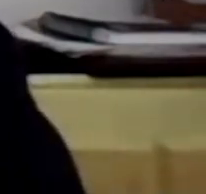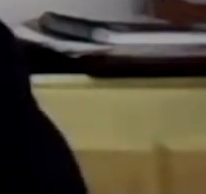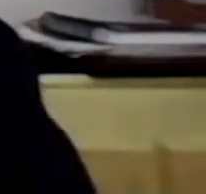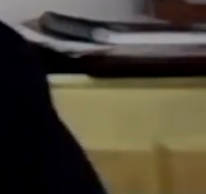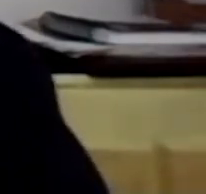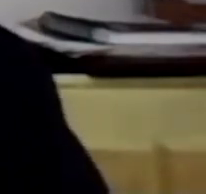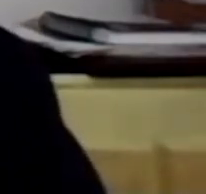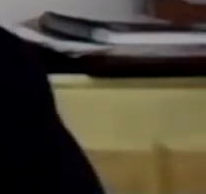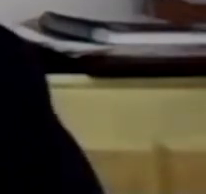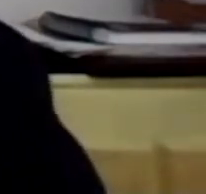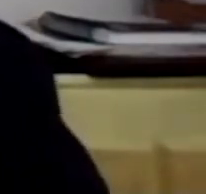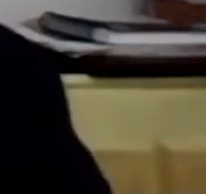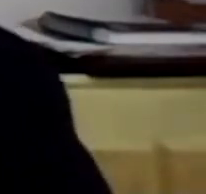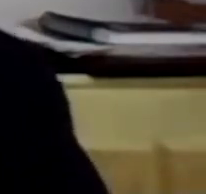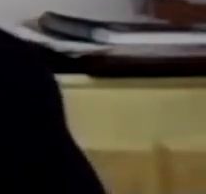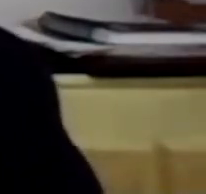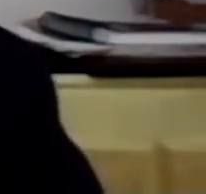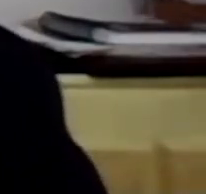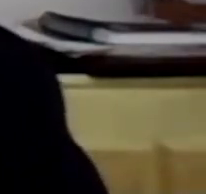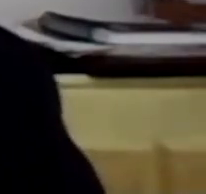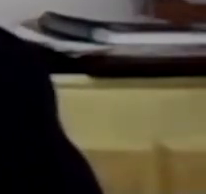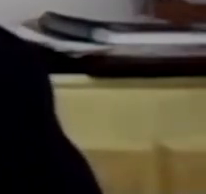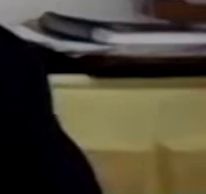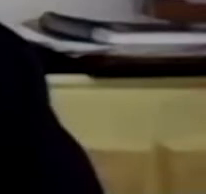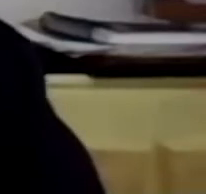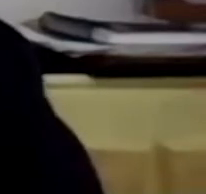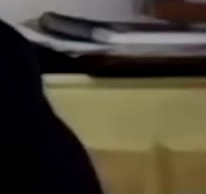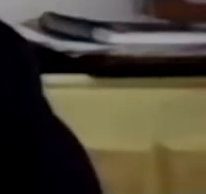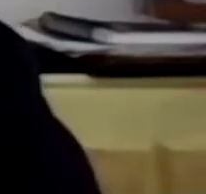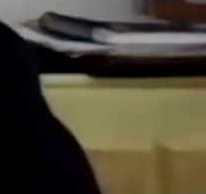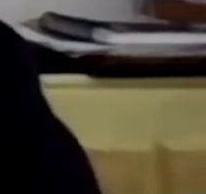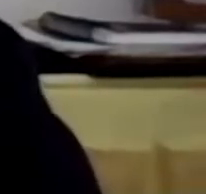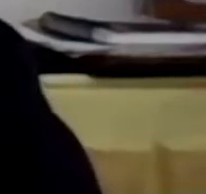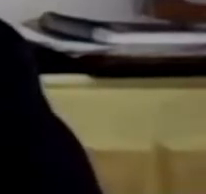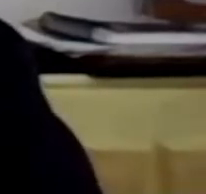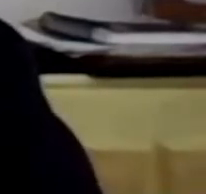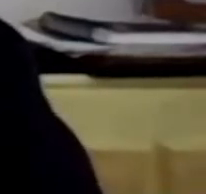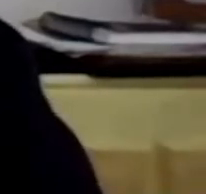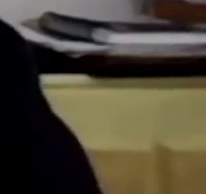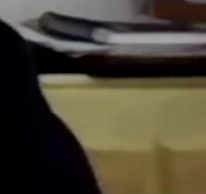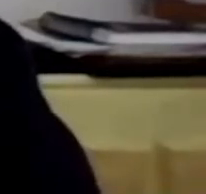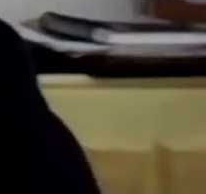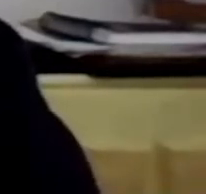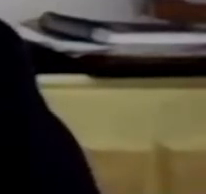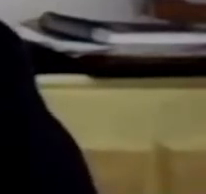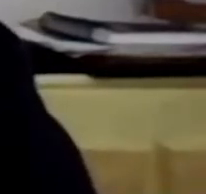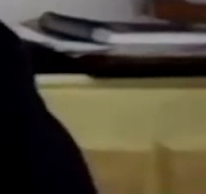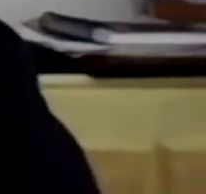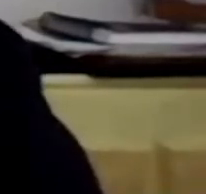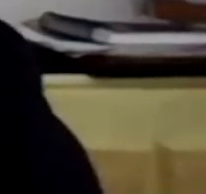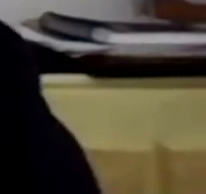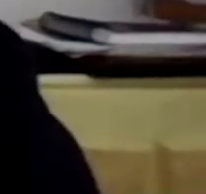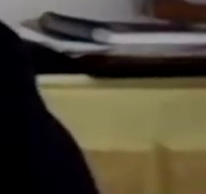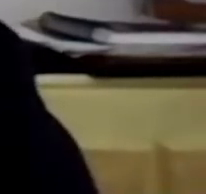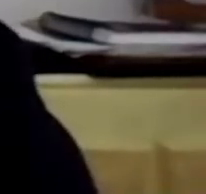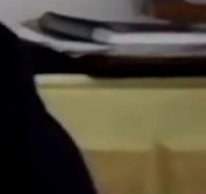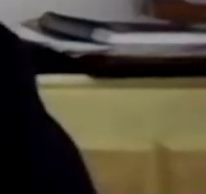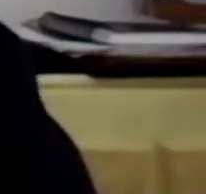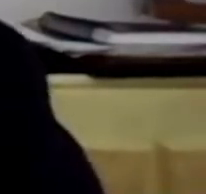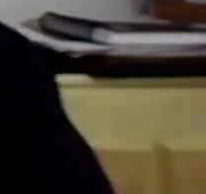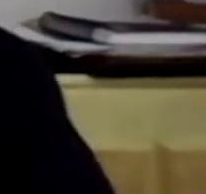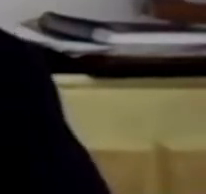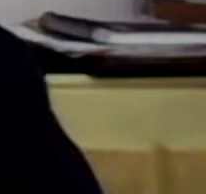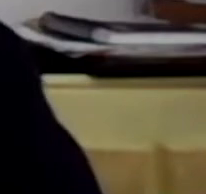o setor tem acompanhado e está discutindo essa questão, né, do uso das tecnologias